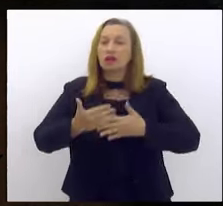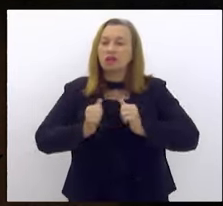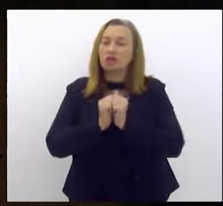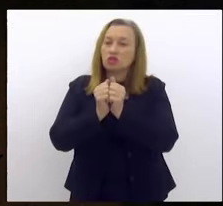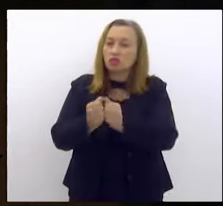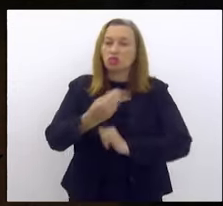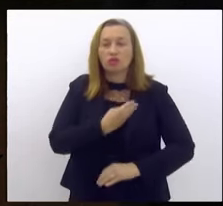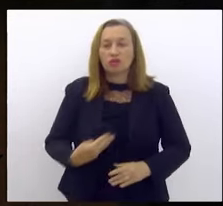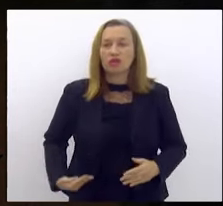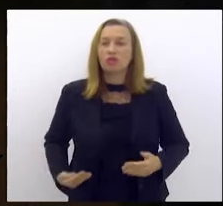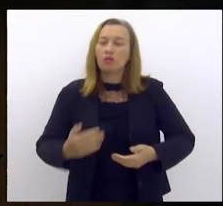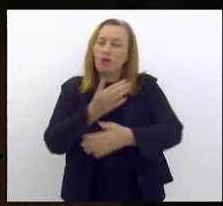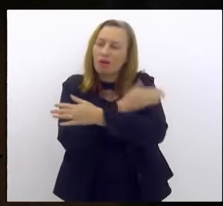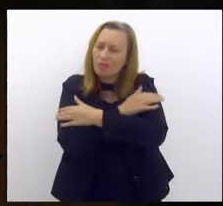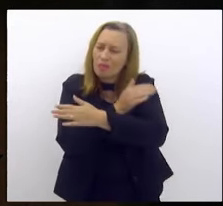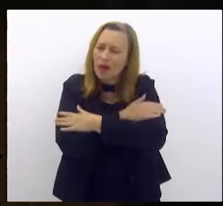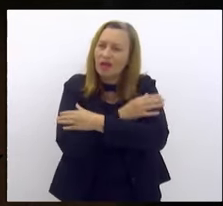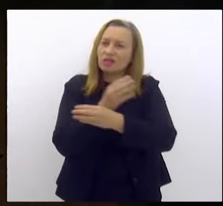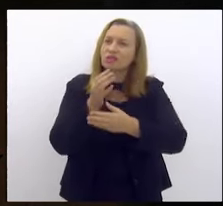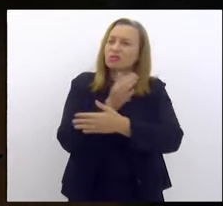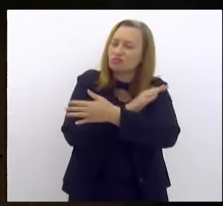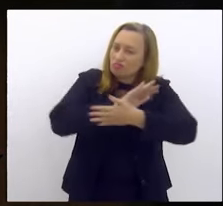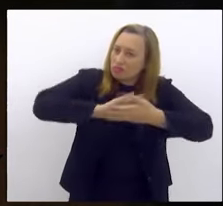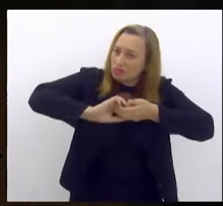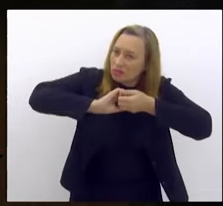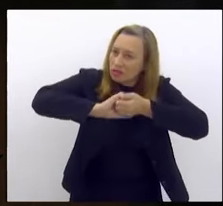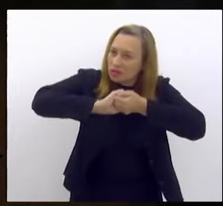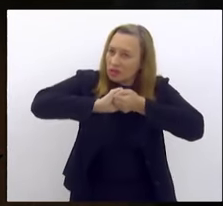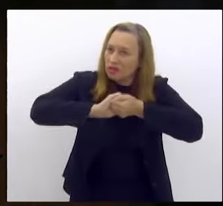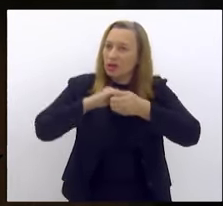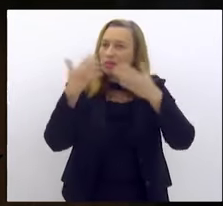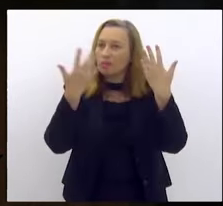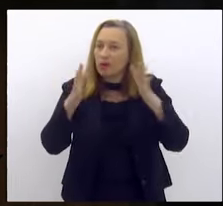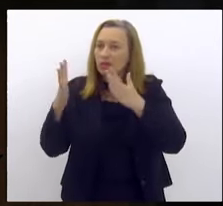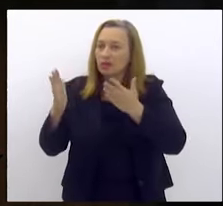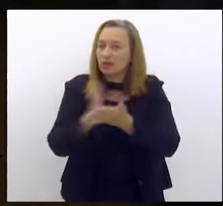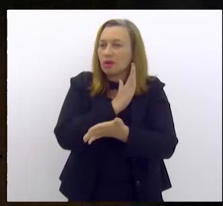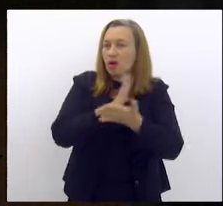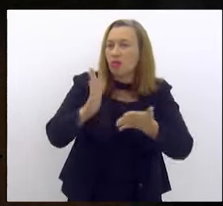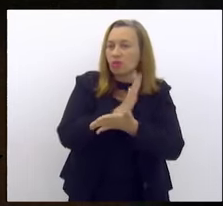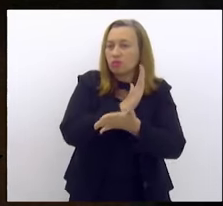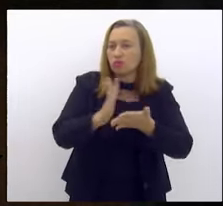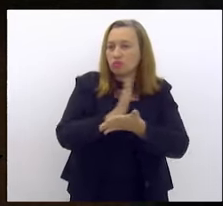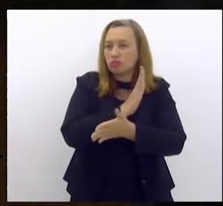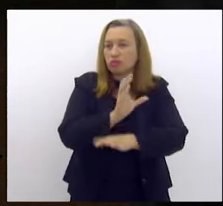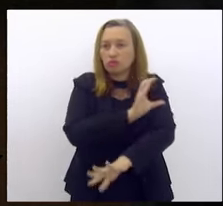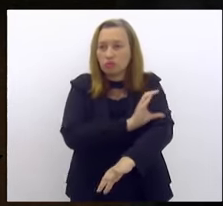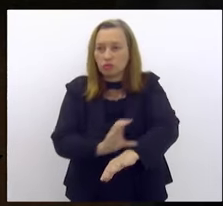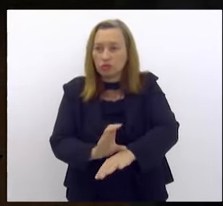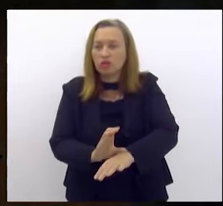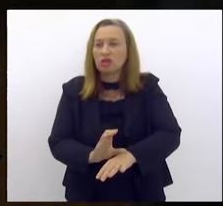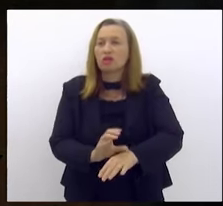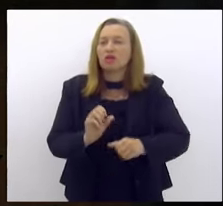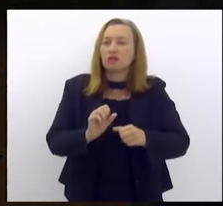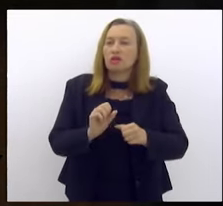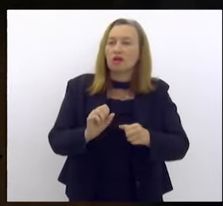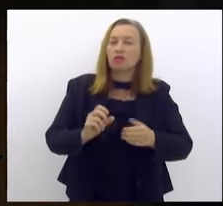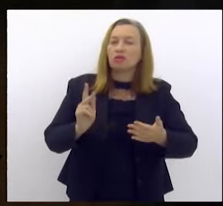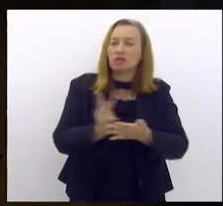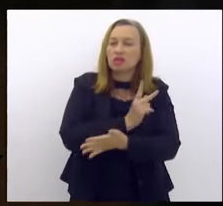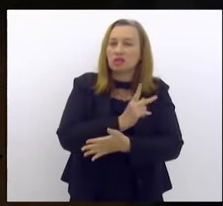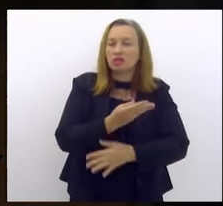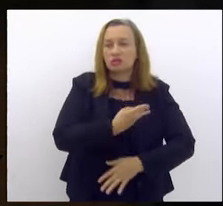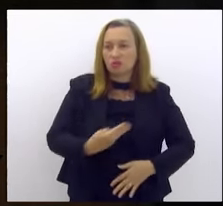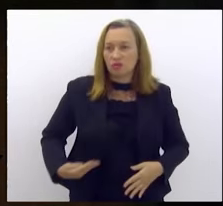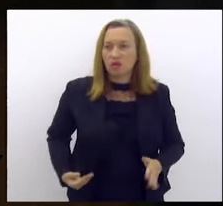governador, dar um abraço fraterno, um beijo no governador, parabenizá-lo por algumas condutas que têm acontecido no governo, sobretudo no enfrentamento ao